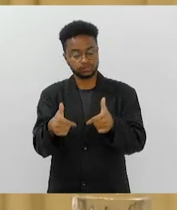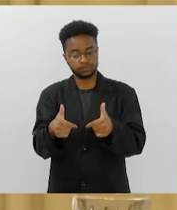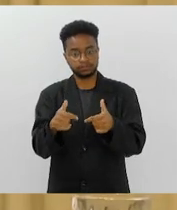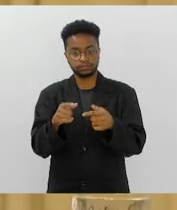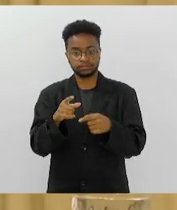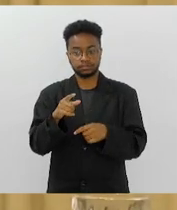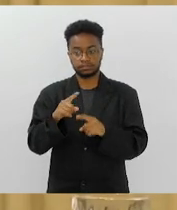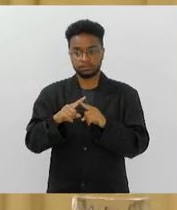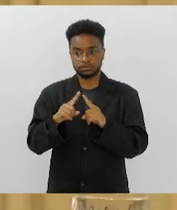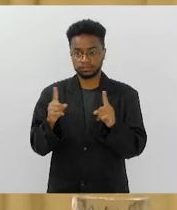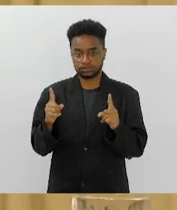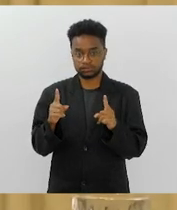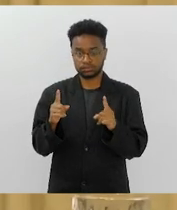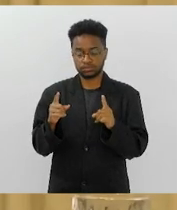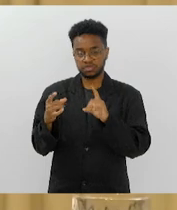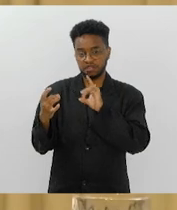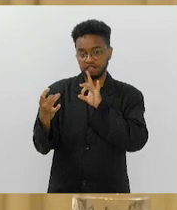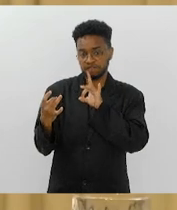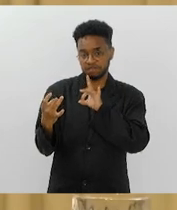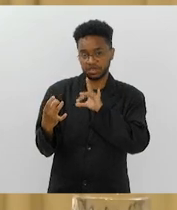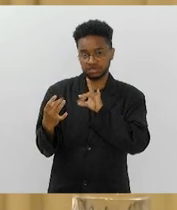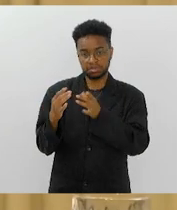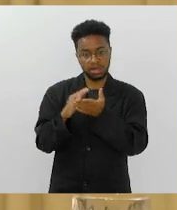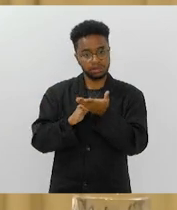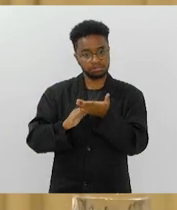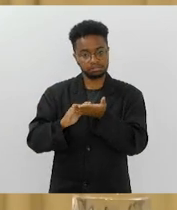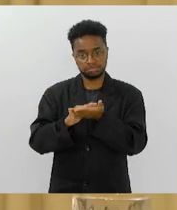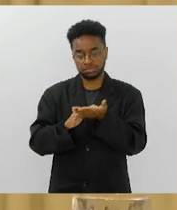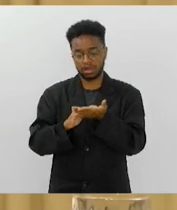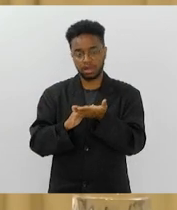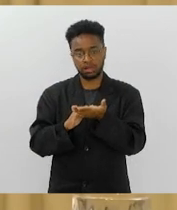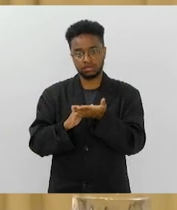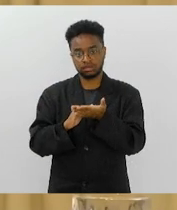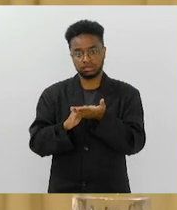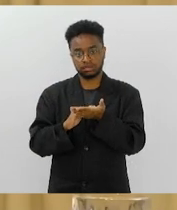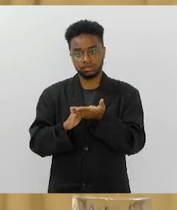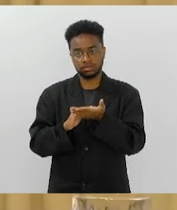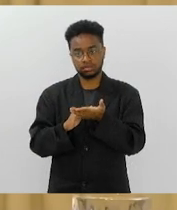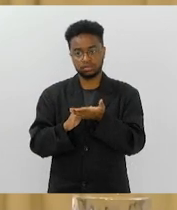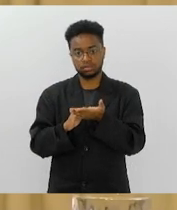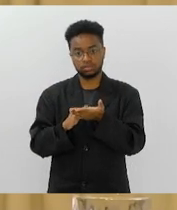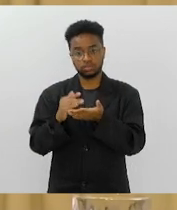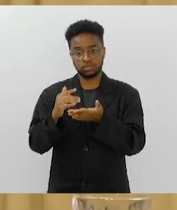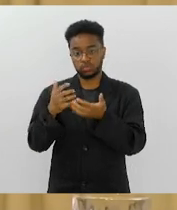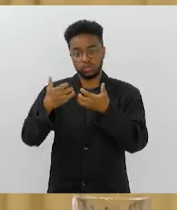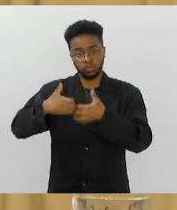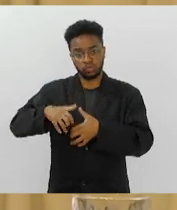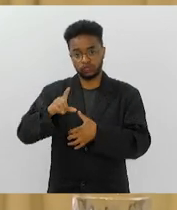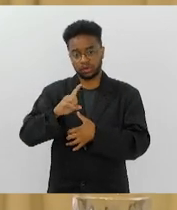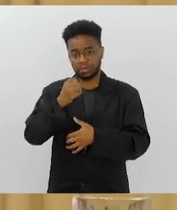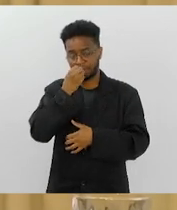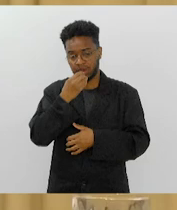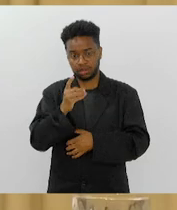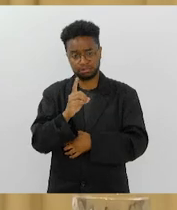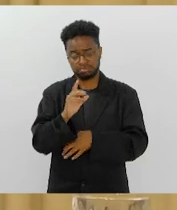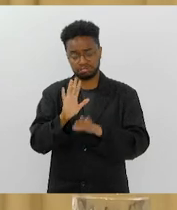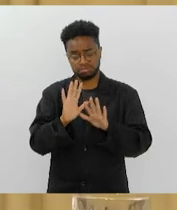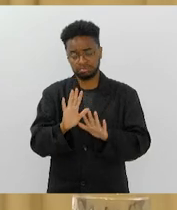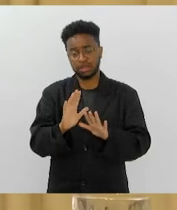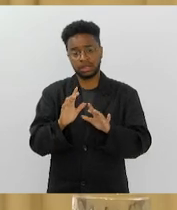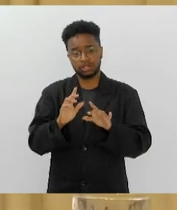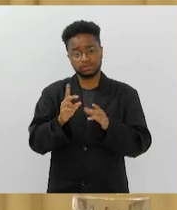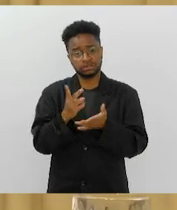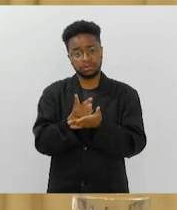recebido feedbacks de que não tem funcionado bem. Então, sim, a maneira como a gente